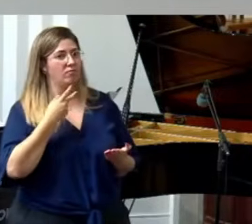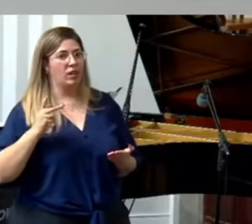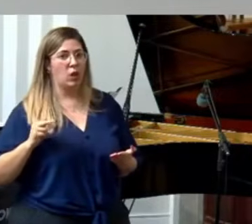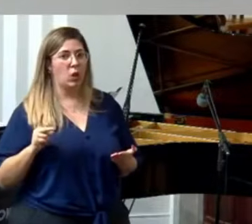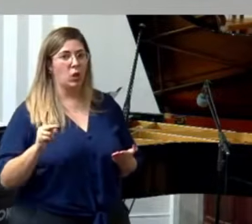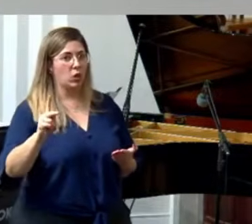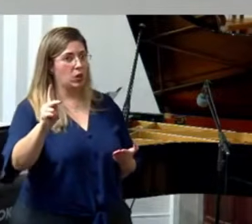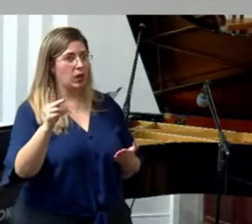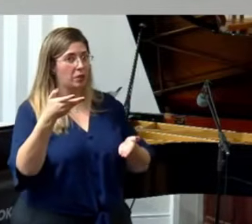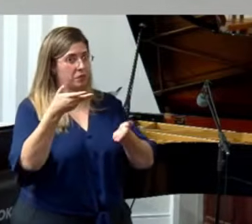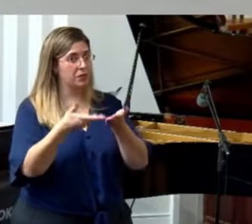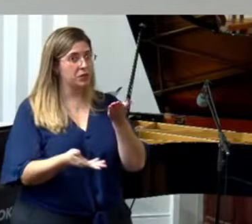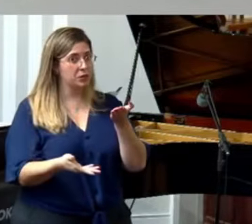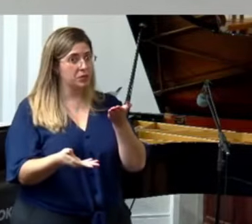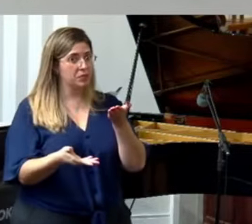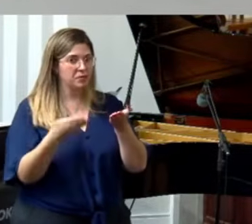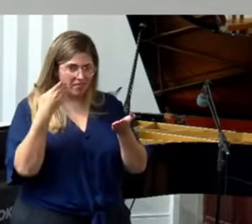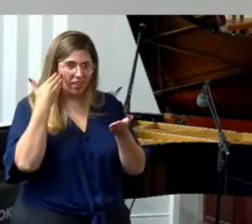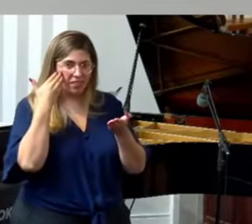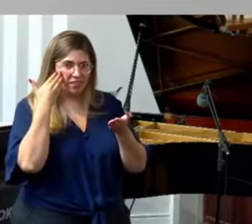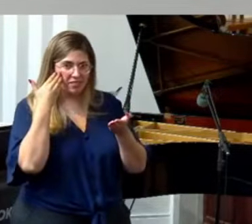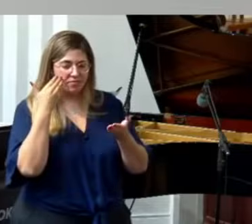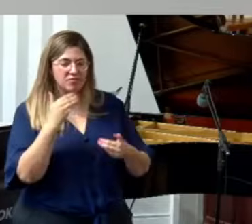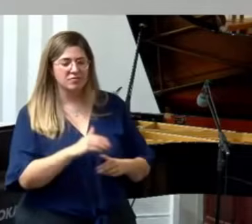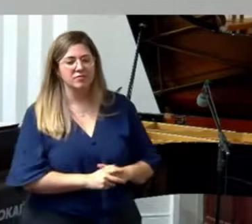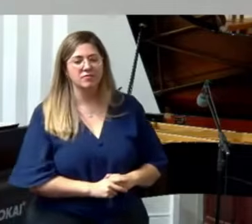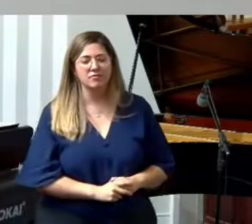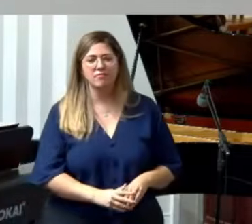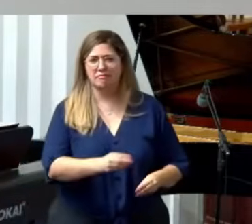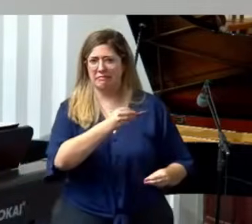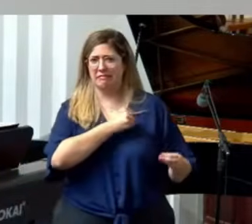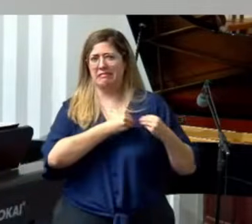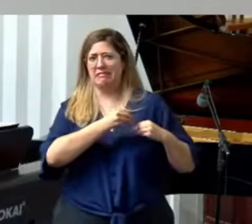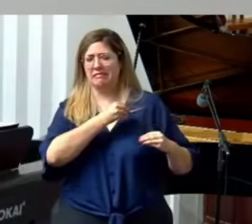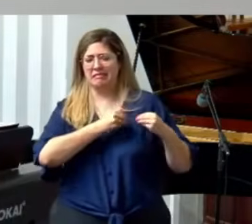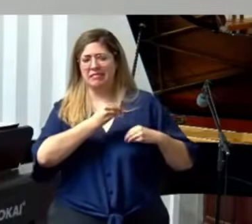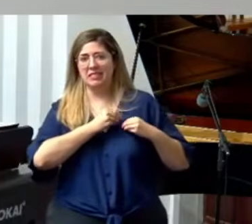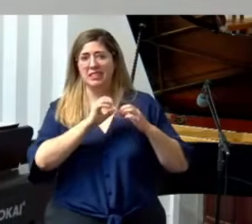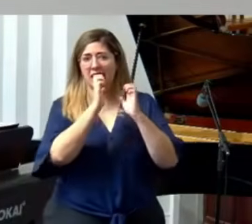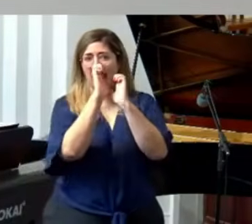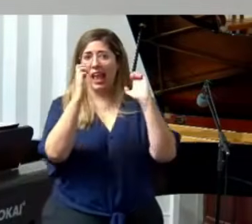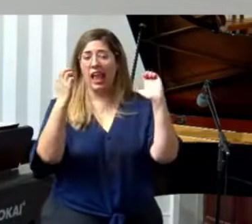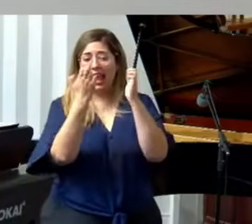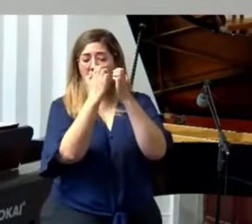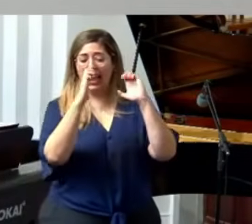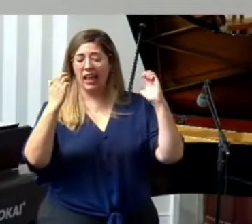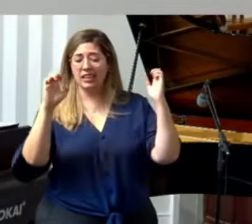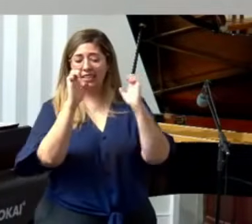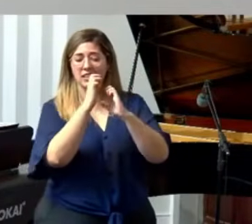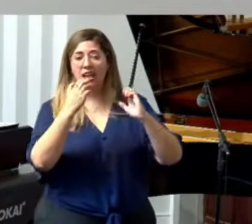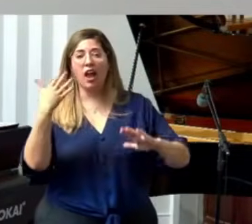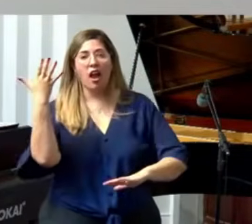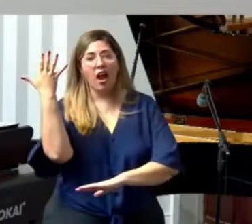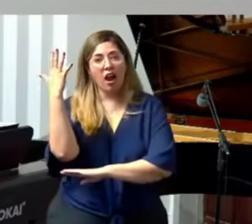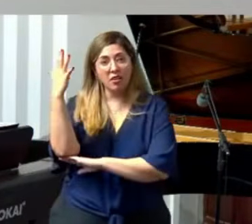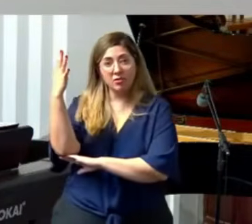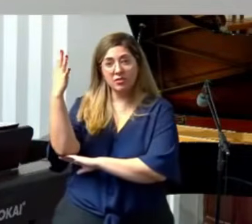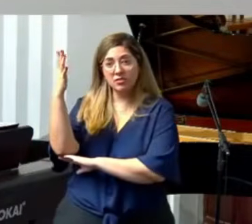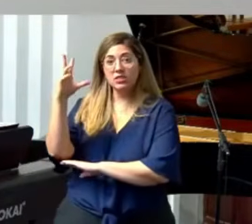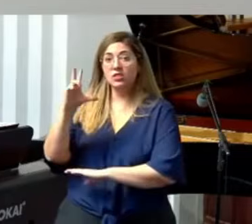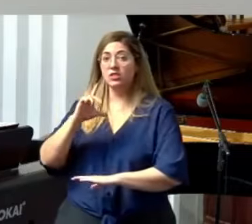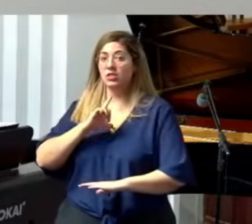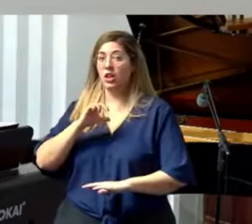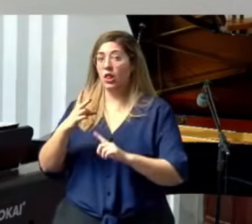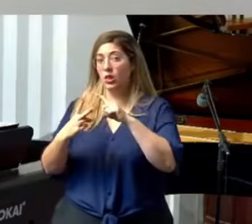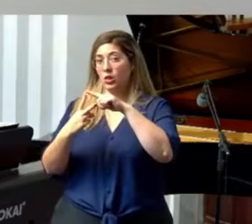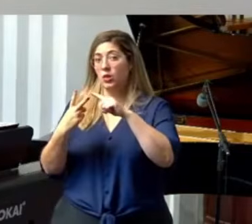continuar nesta condição caída. Se eles permanecem dentro do jardim, com a possibilidade de tomar então da